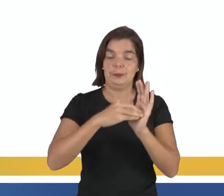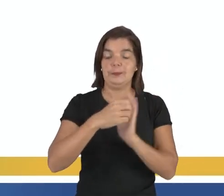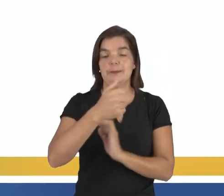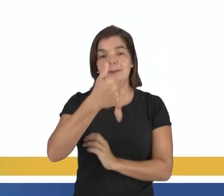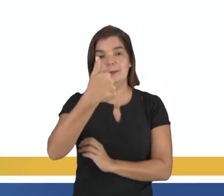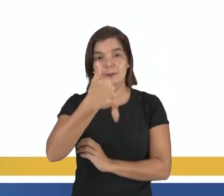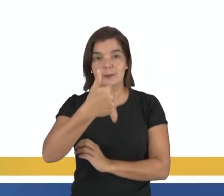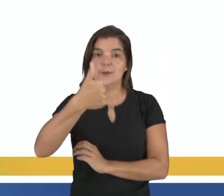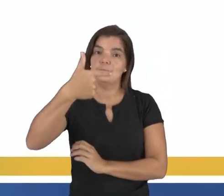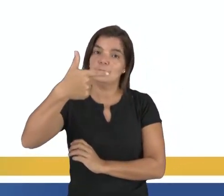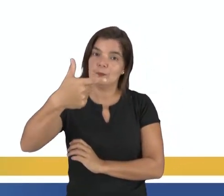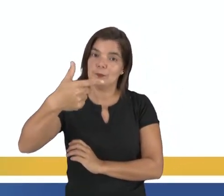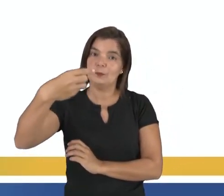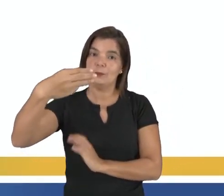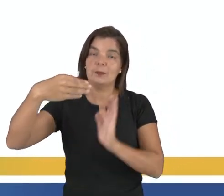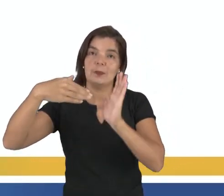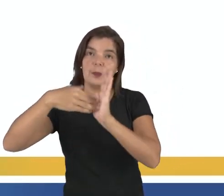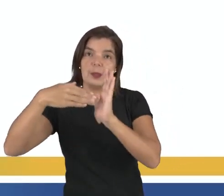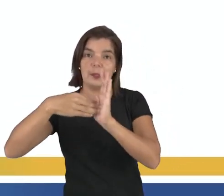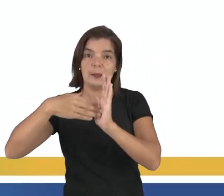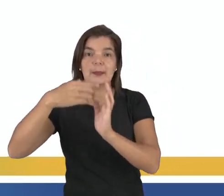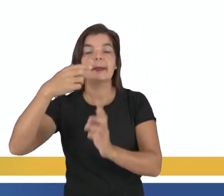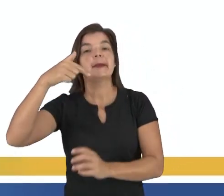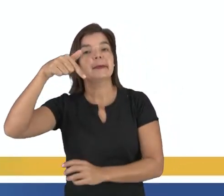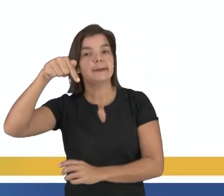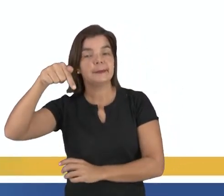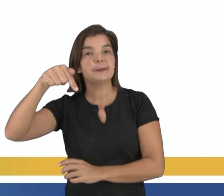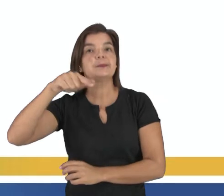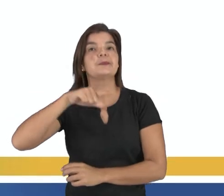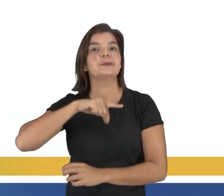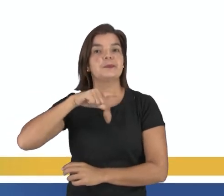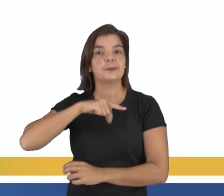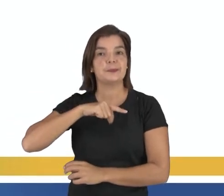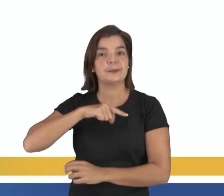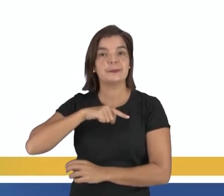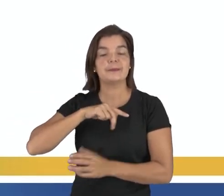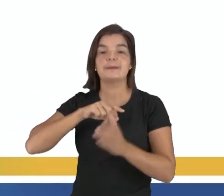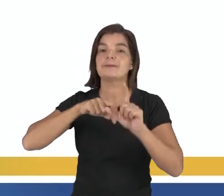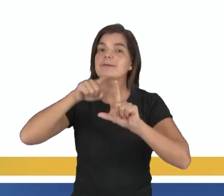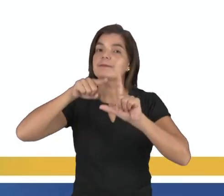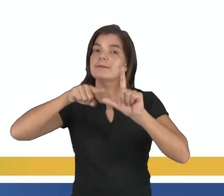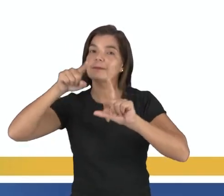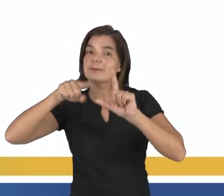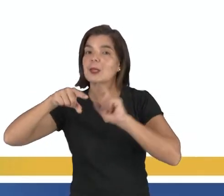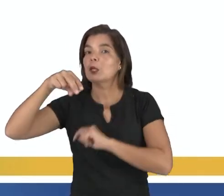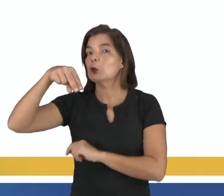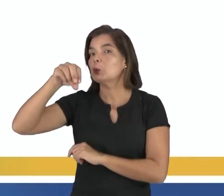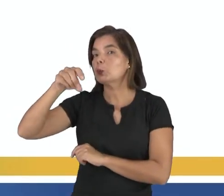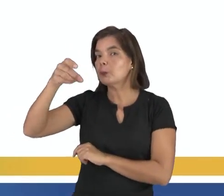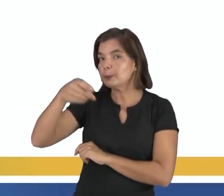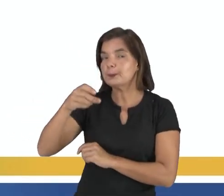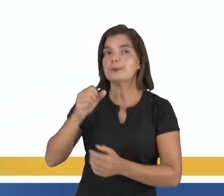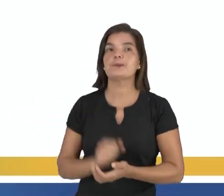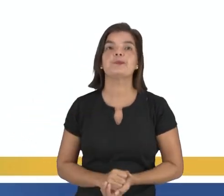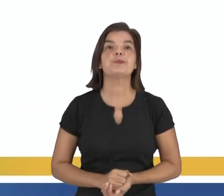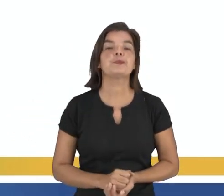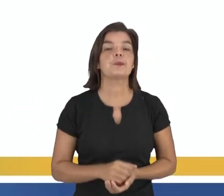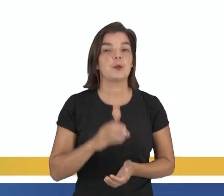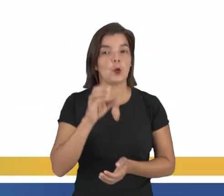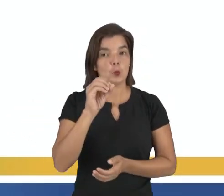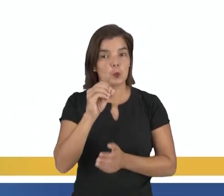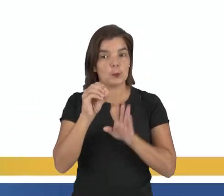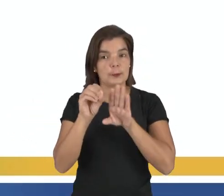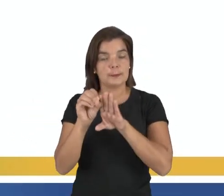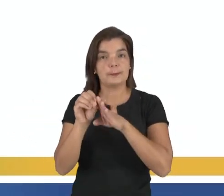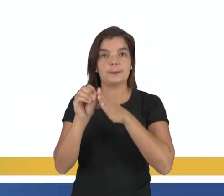2, mais 3, até mais 7, nós temos aqui que isso aqui é a variação do NOx, ok? Então, do